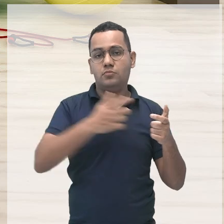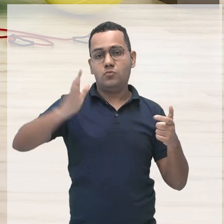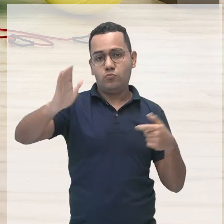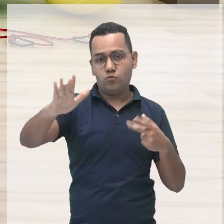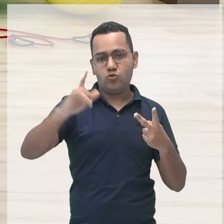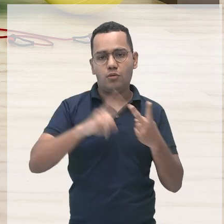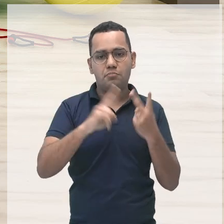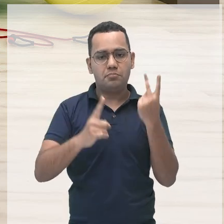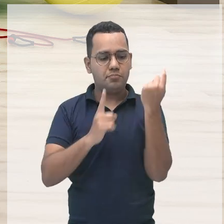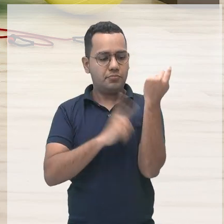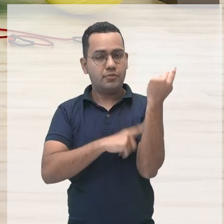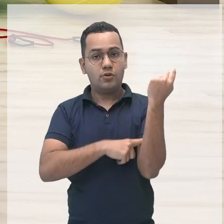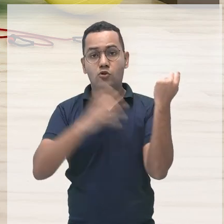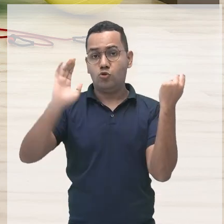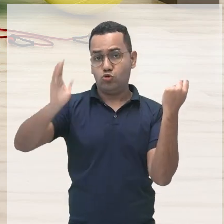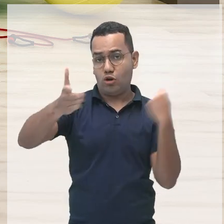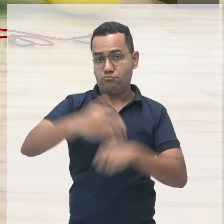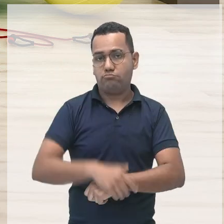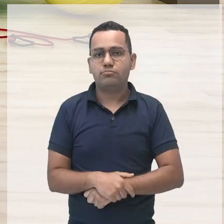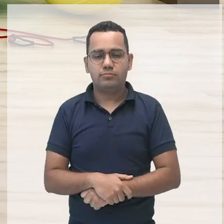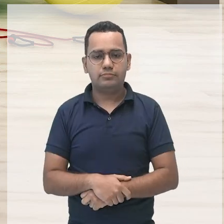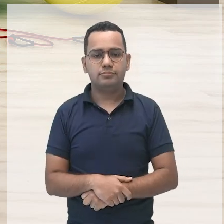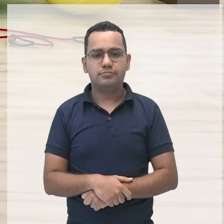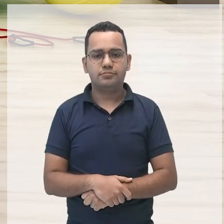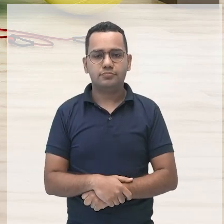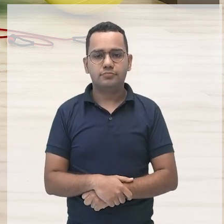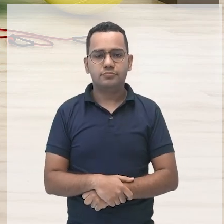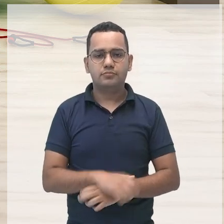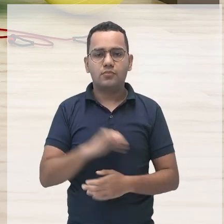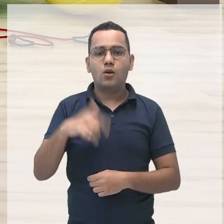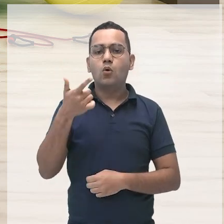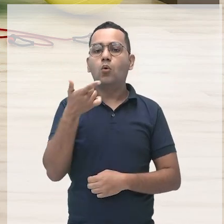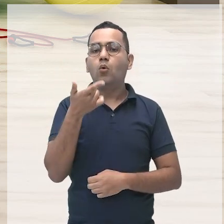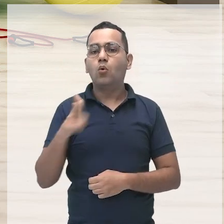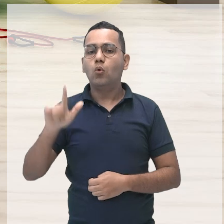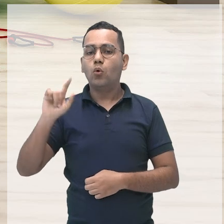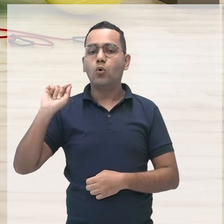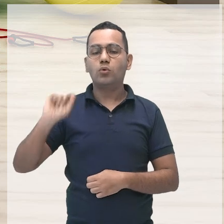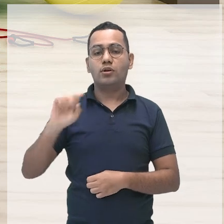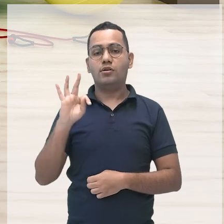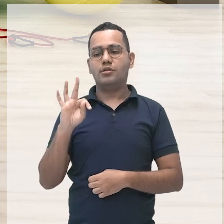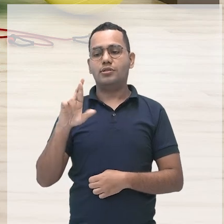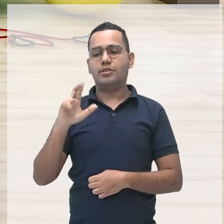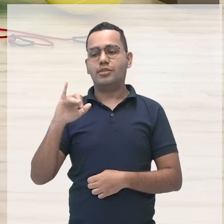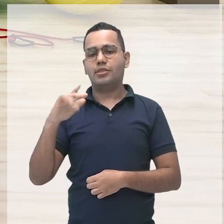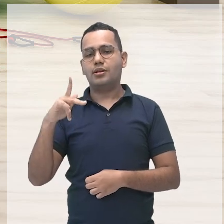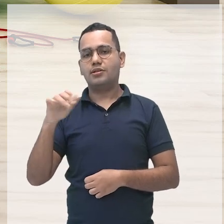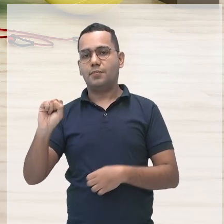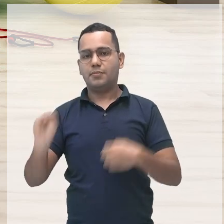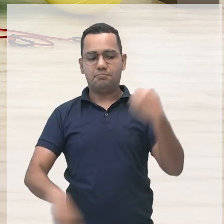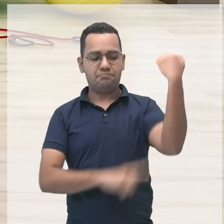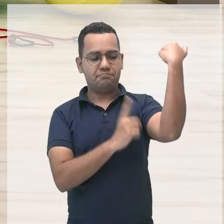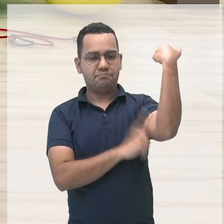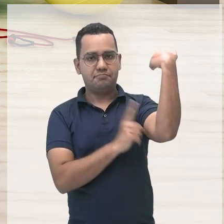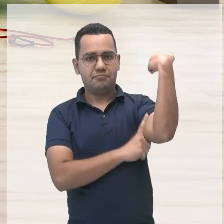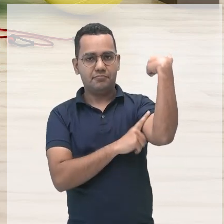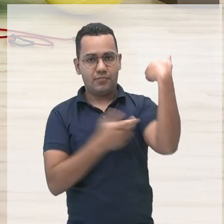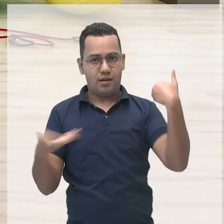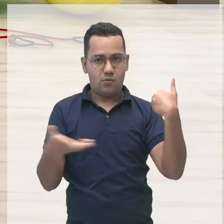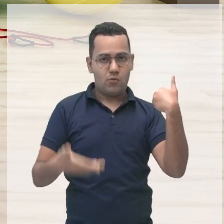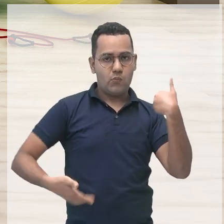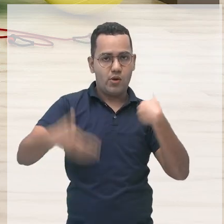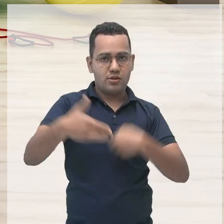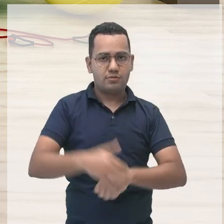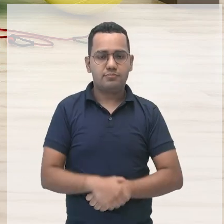região do bíceps. Agora vamos trabalhar aquele músculo do tchauzinho, que é o tríceps, que é esse músculo aqui de baixo. Vamos lá.